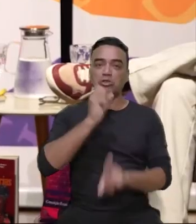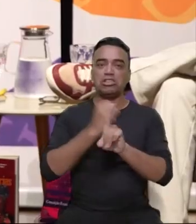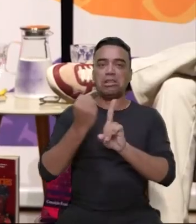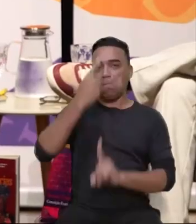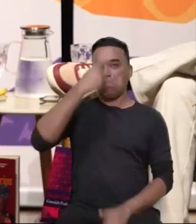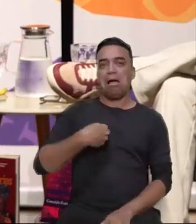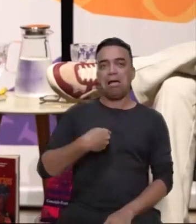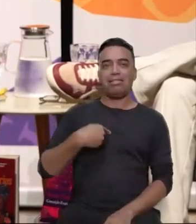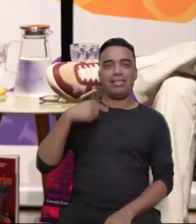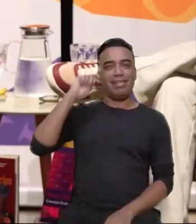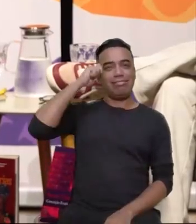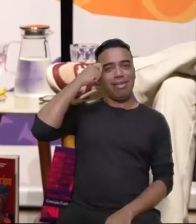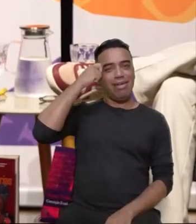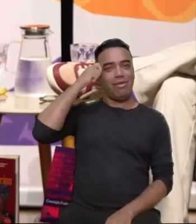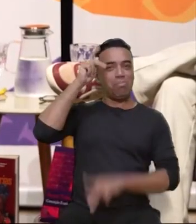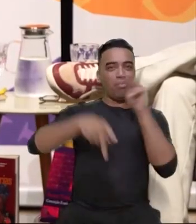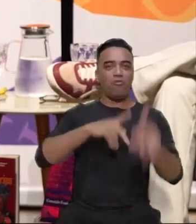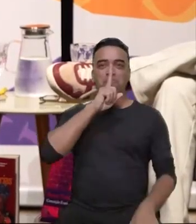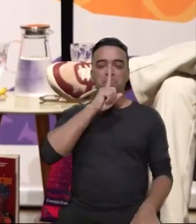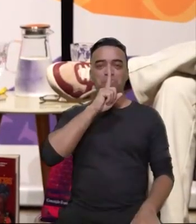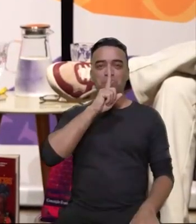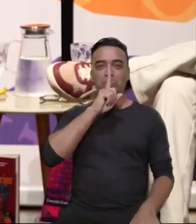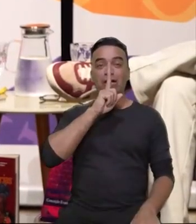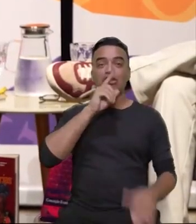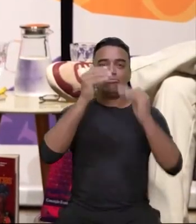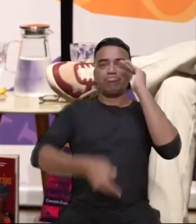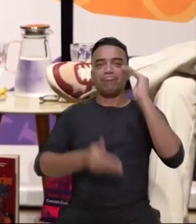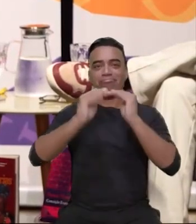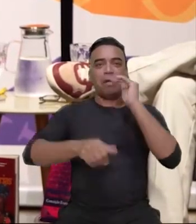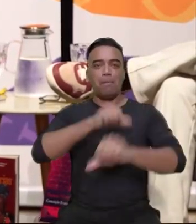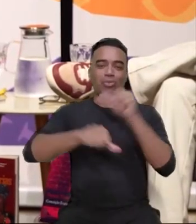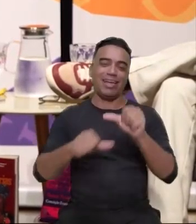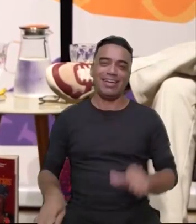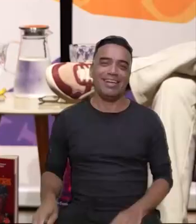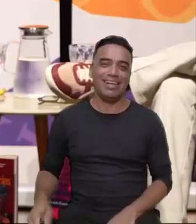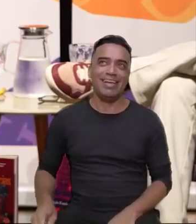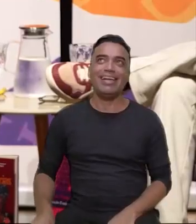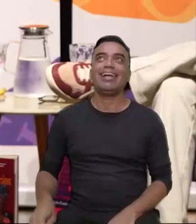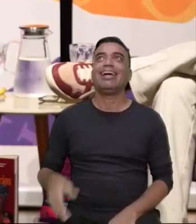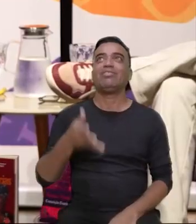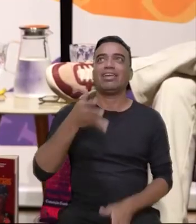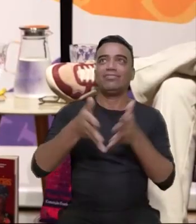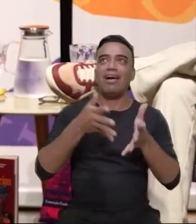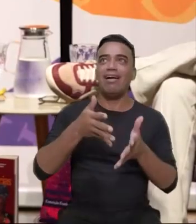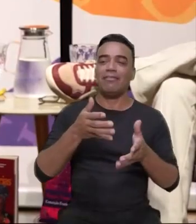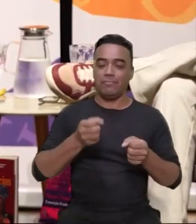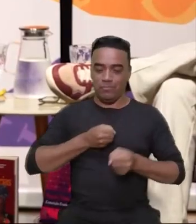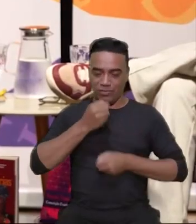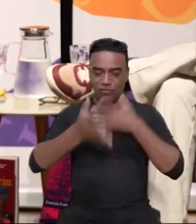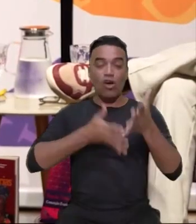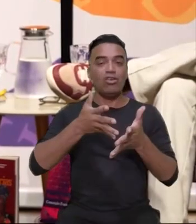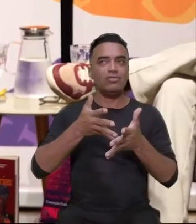imposto. E quando você traz, ou quando você fala da voz que